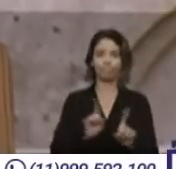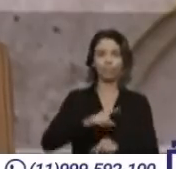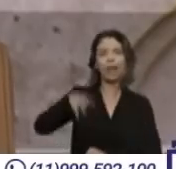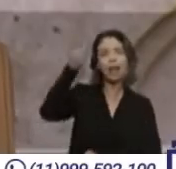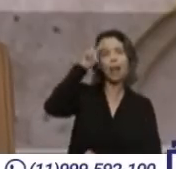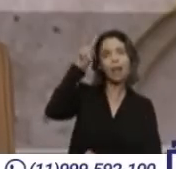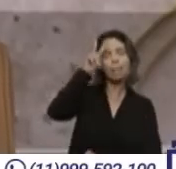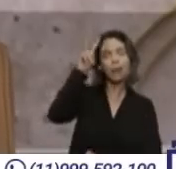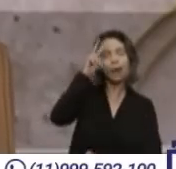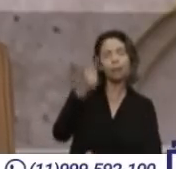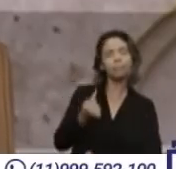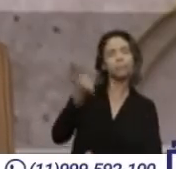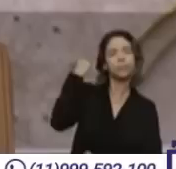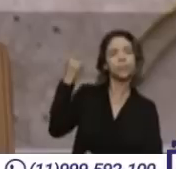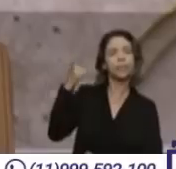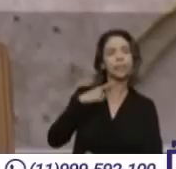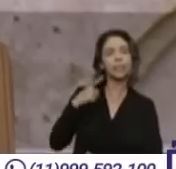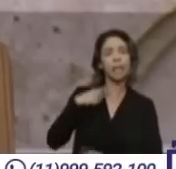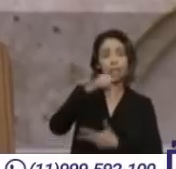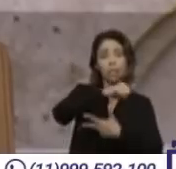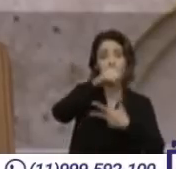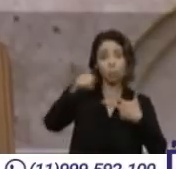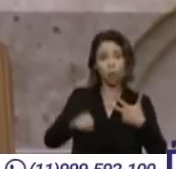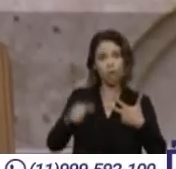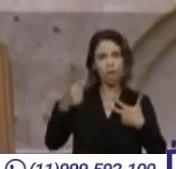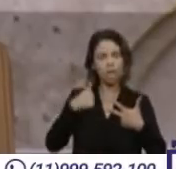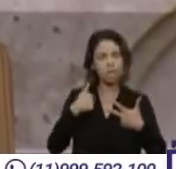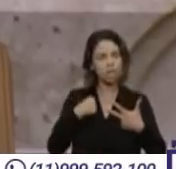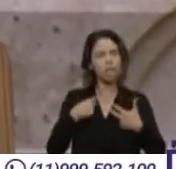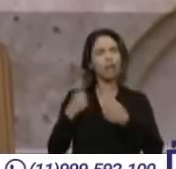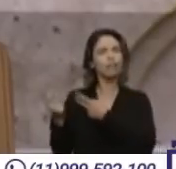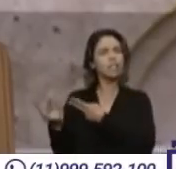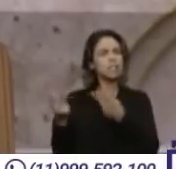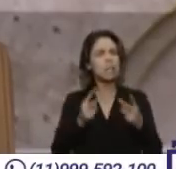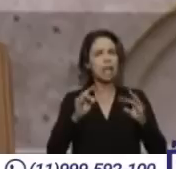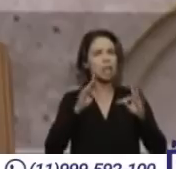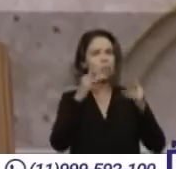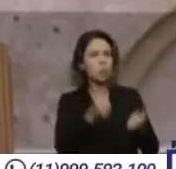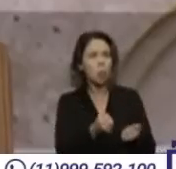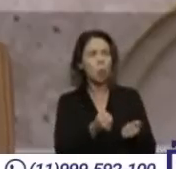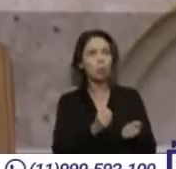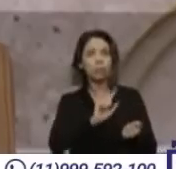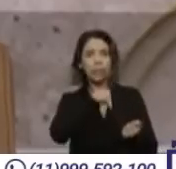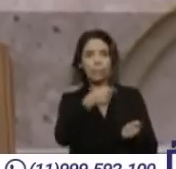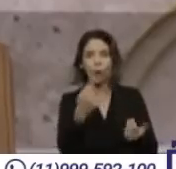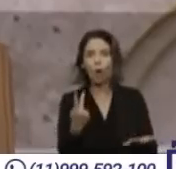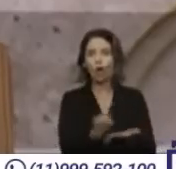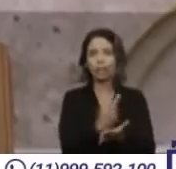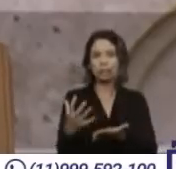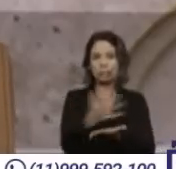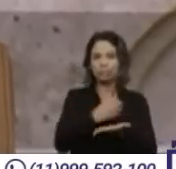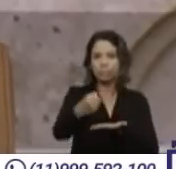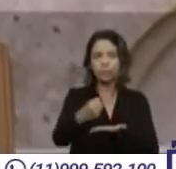da Praça dos Três Poderes, que fiz no dia seguinte ao hediondo ataque, desde o Palácio